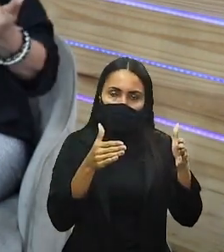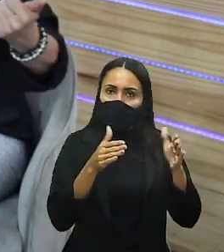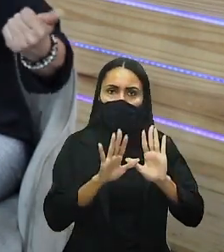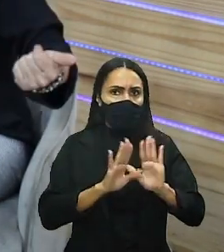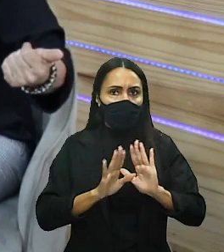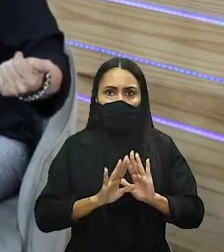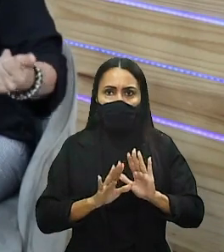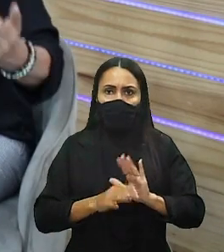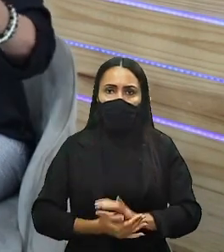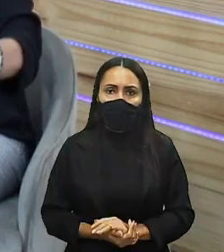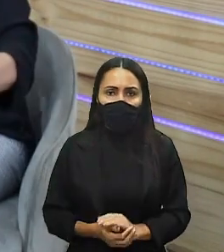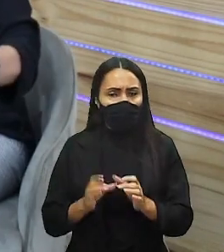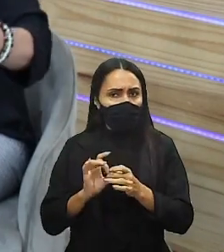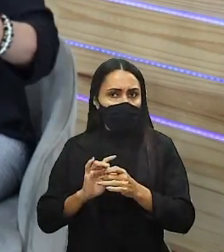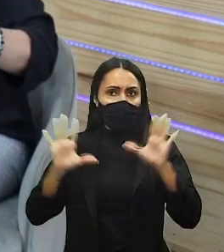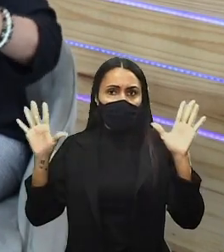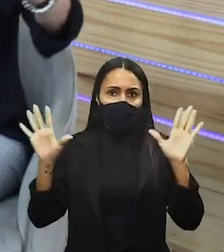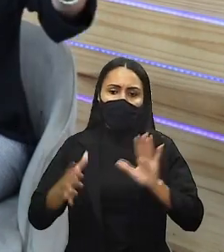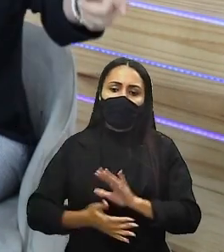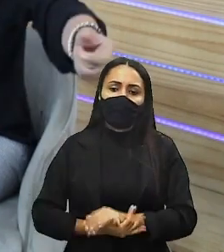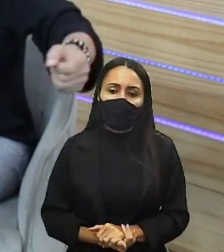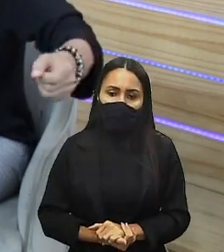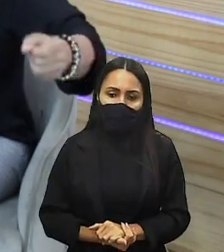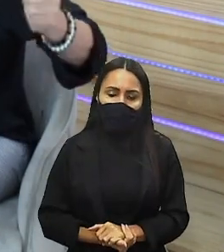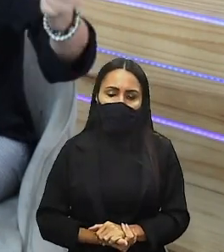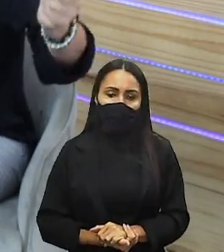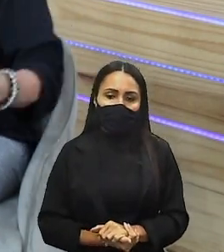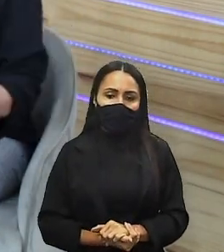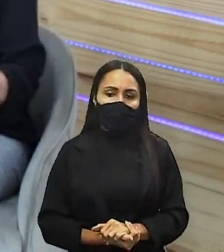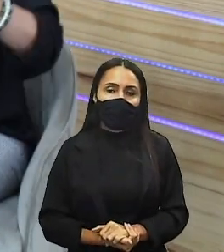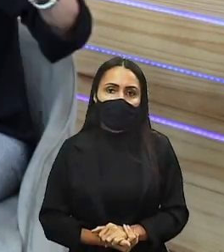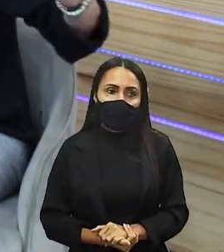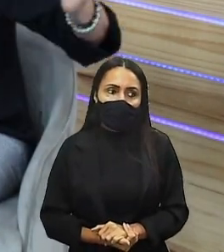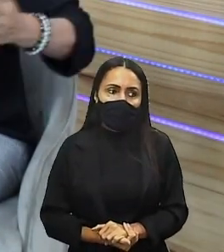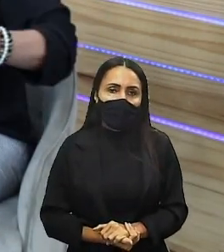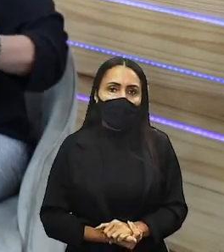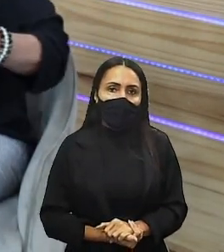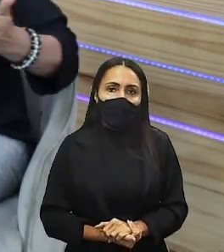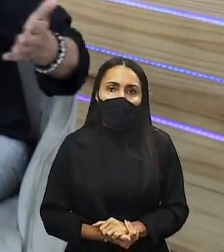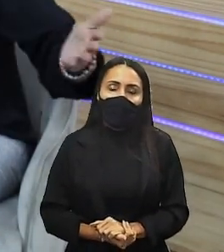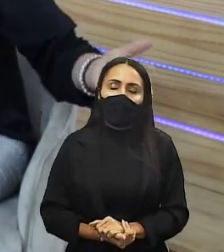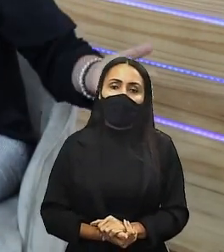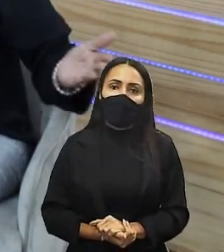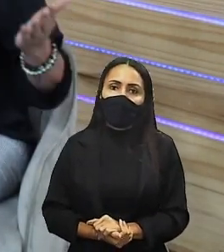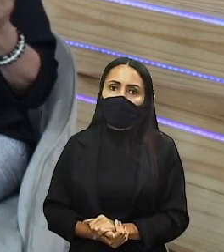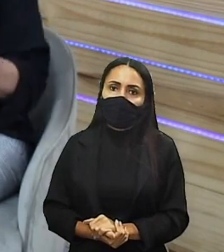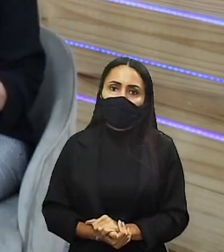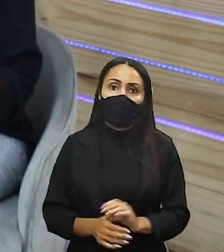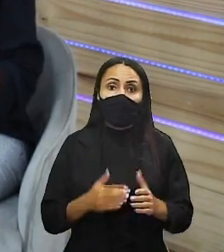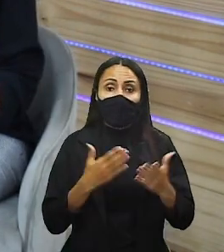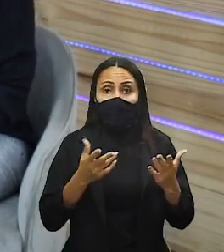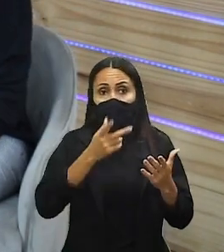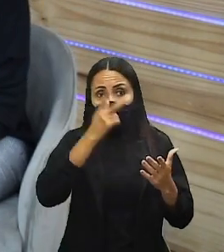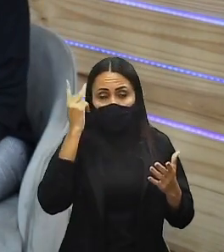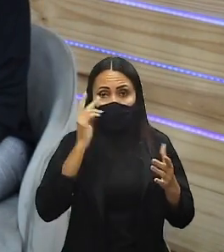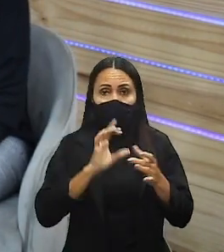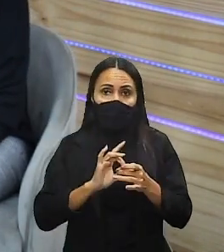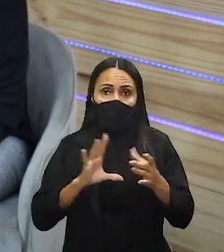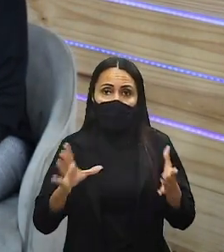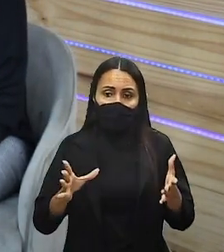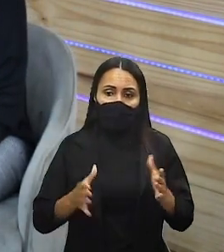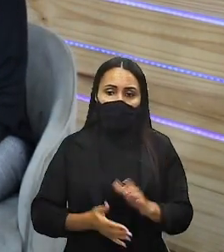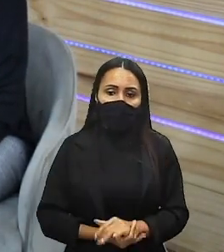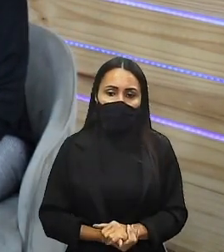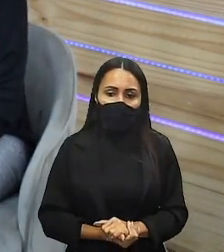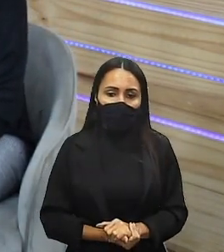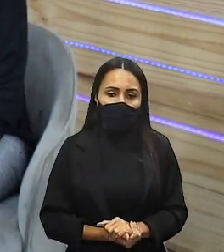base, vai emprestar. Não, você está fazendo o que com esse livro? Não, gente, deixa à vontade, deixa as pessoas ficarem à vontade na